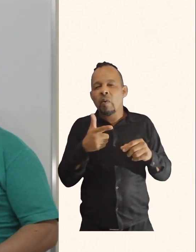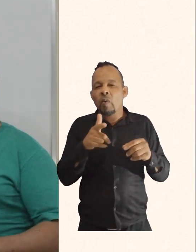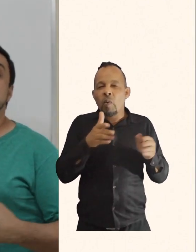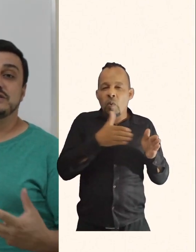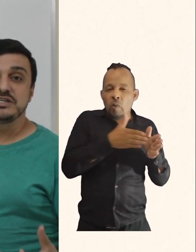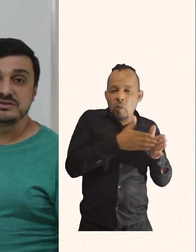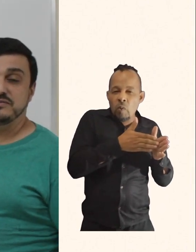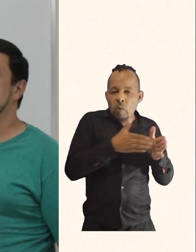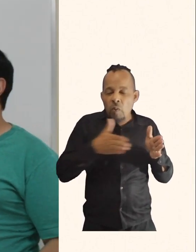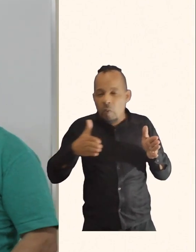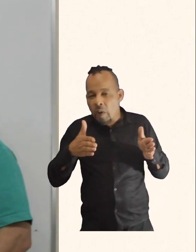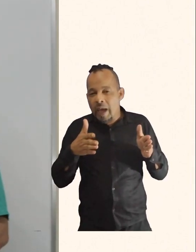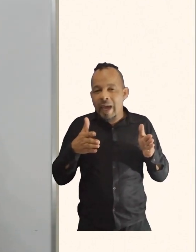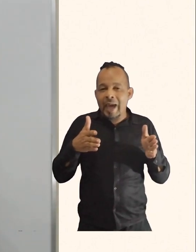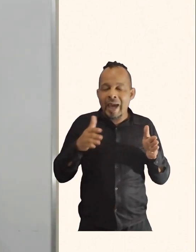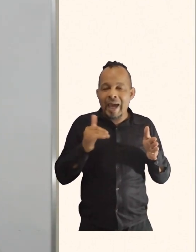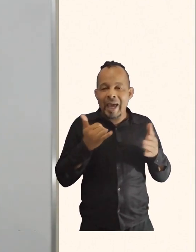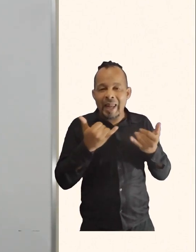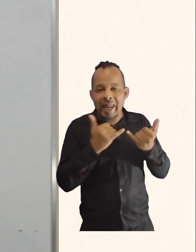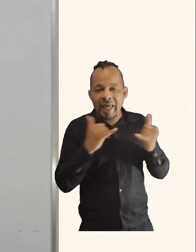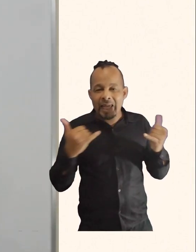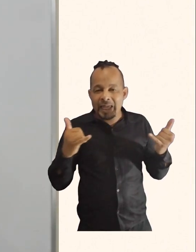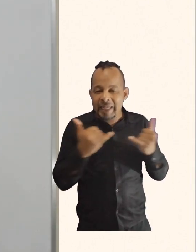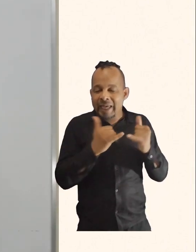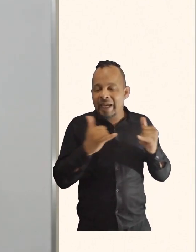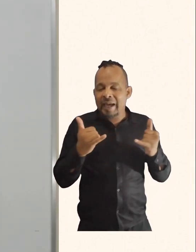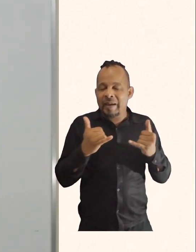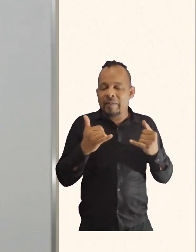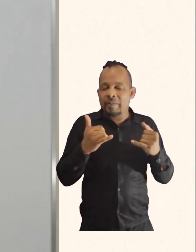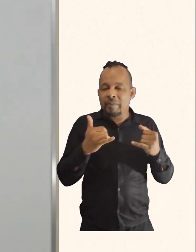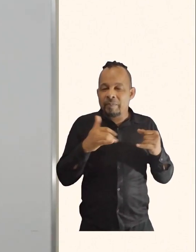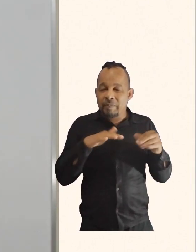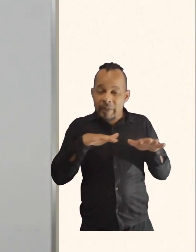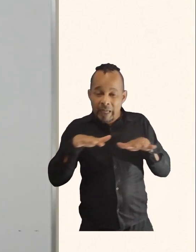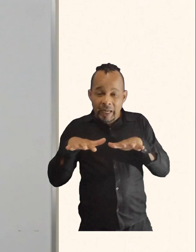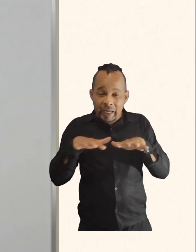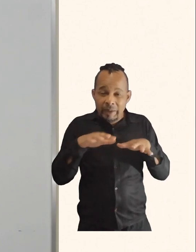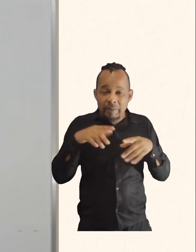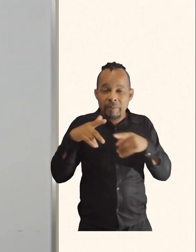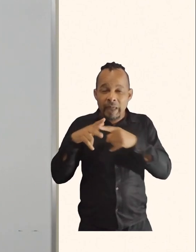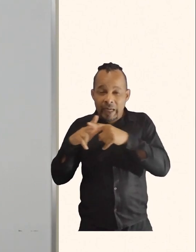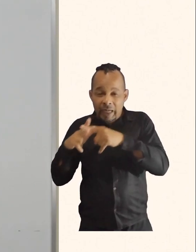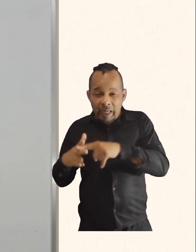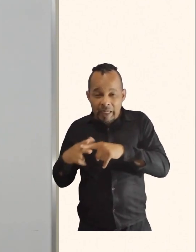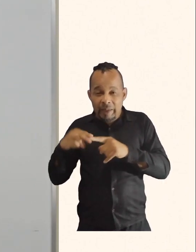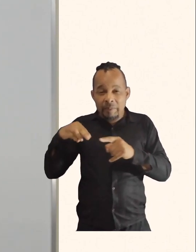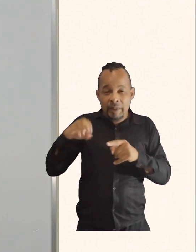força conservativa, sistema conservativo, né?